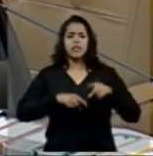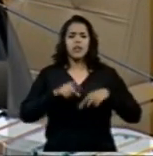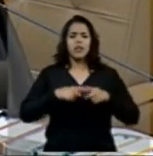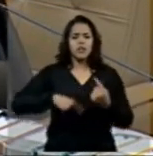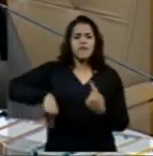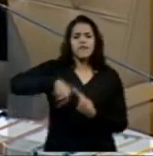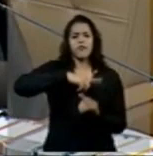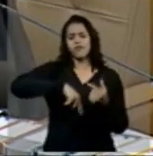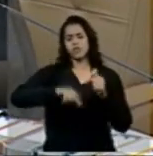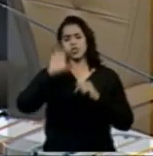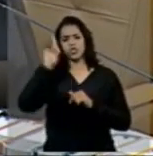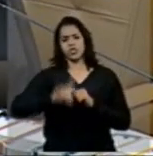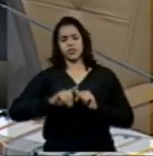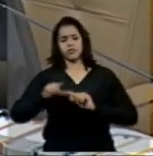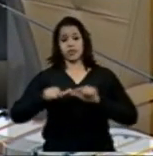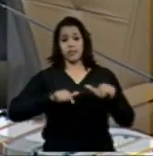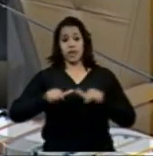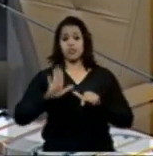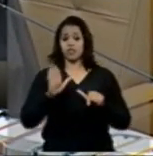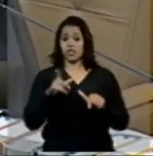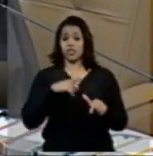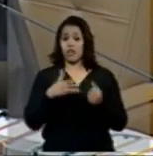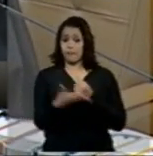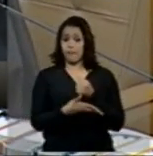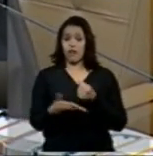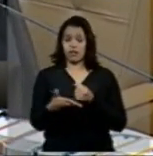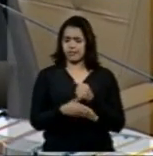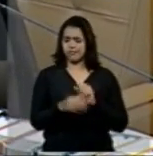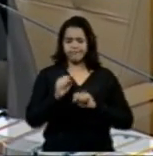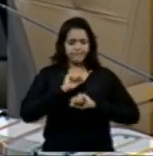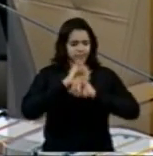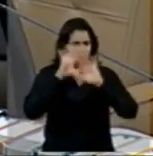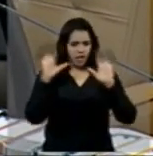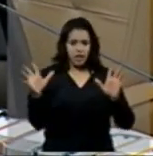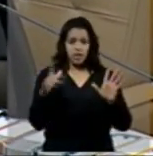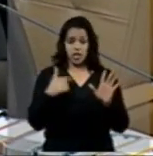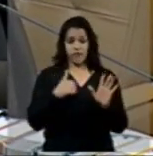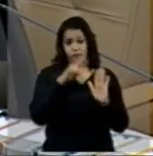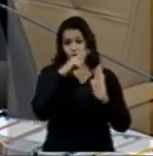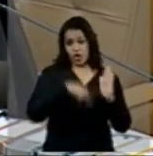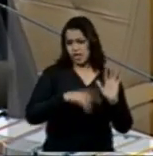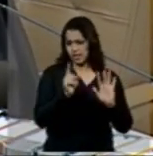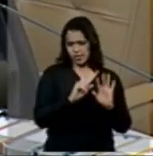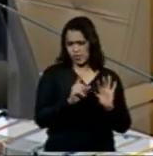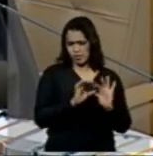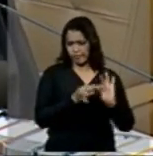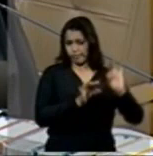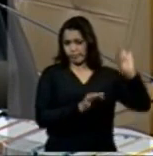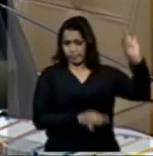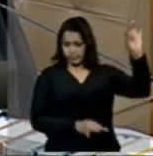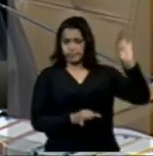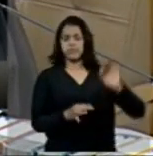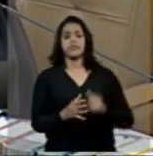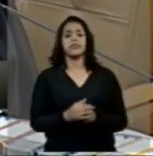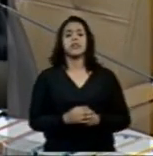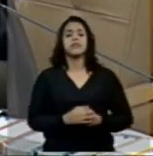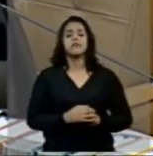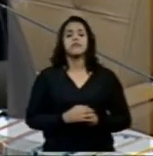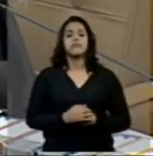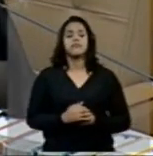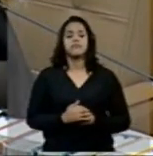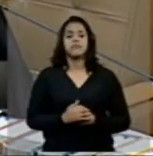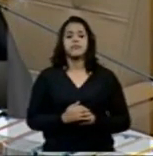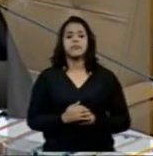trabalho já foi firmada pela doutrina clássica, aqui eu vou me eximir a leitura de texto de Mário de la Cueva, Direito Mexicano